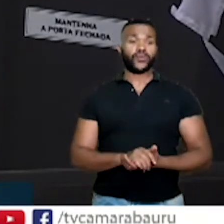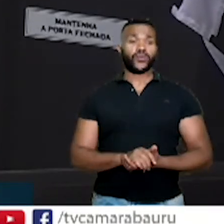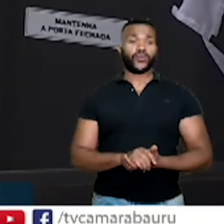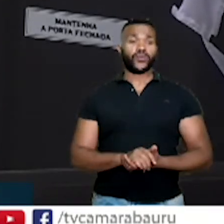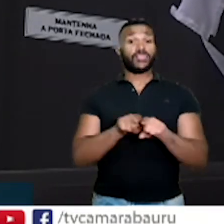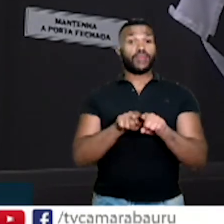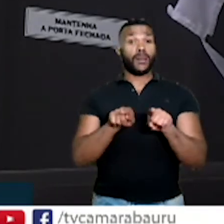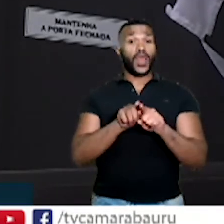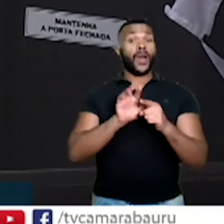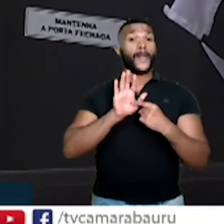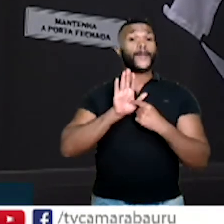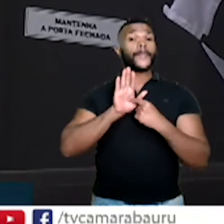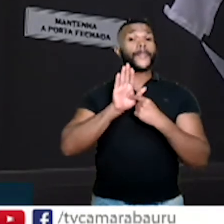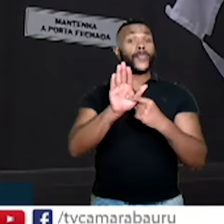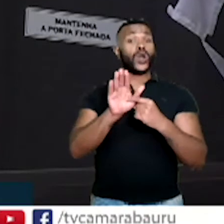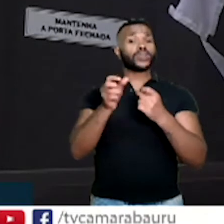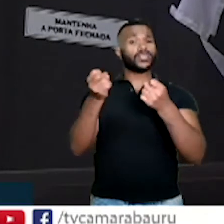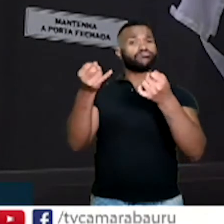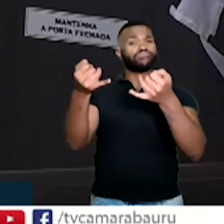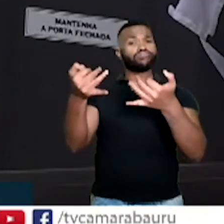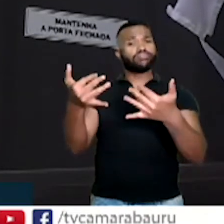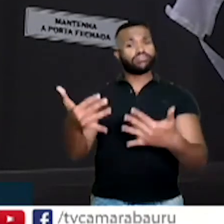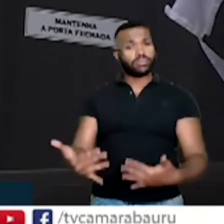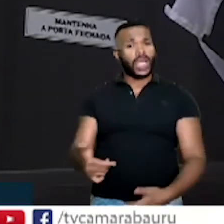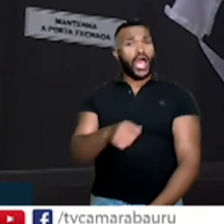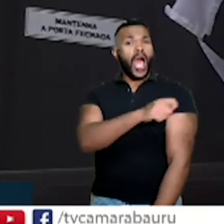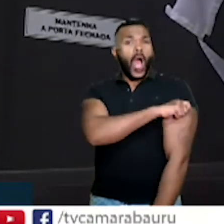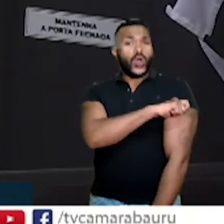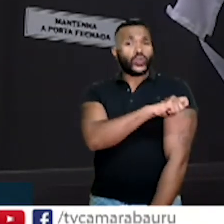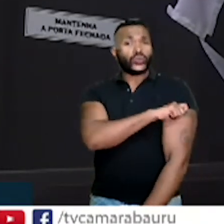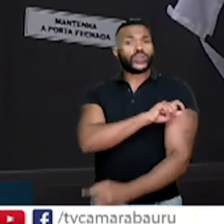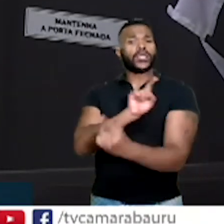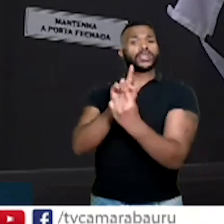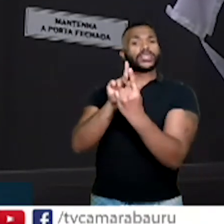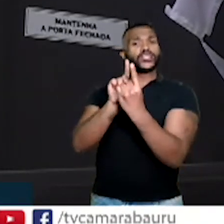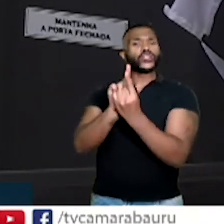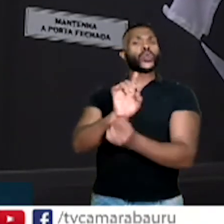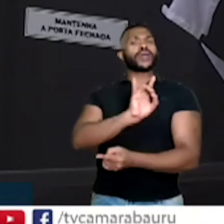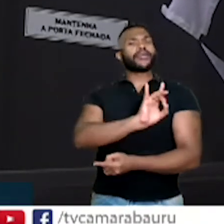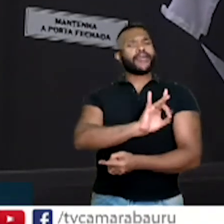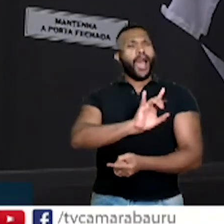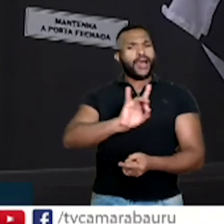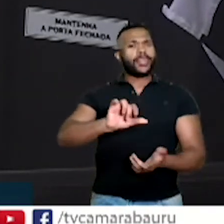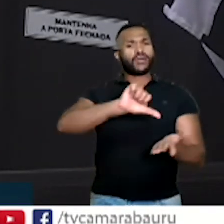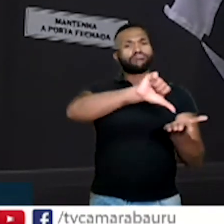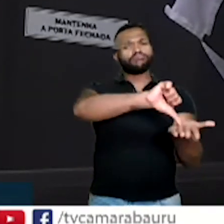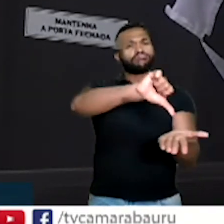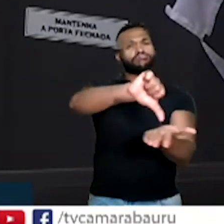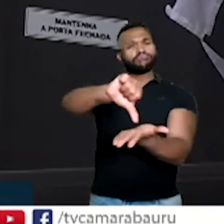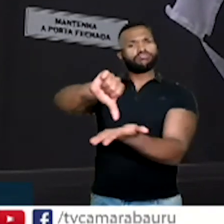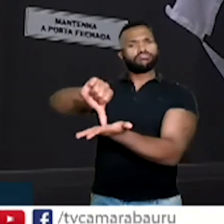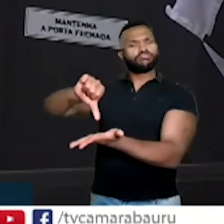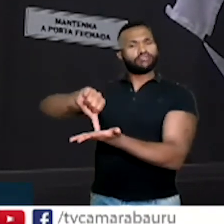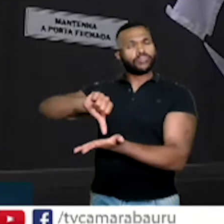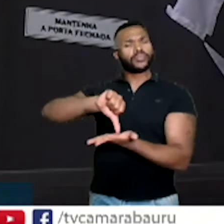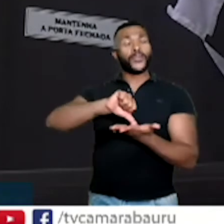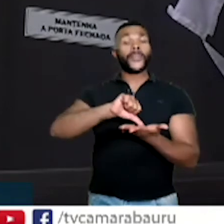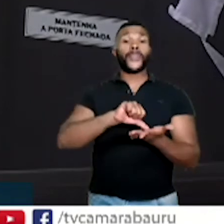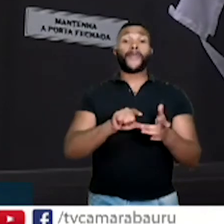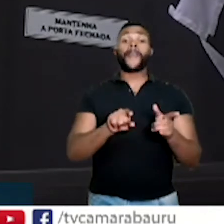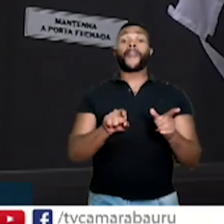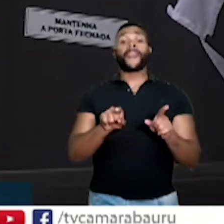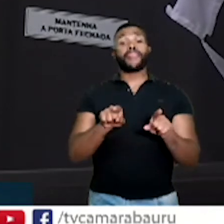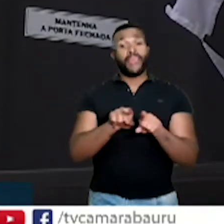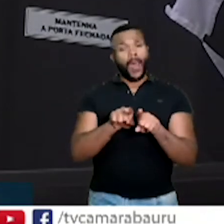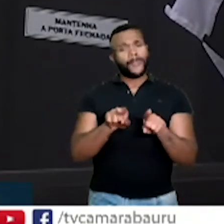número detalhado de alunos que estão sendo atendidos em cada um desses polos, além do que eu considero